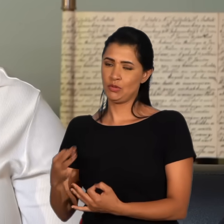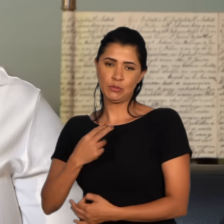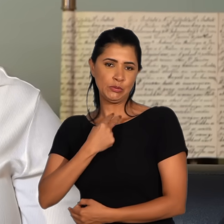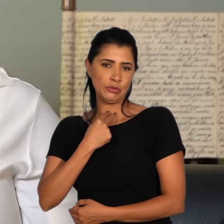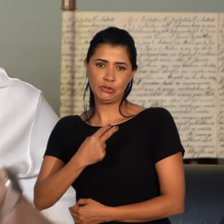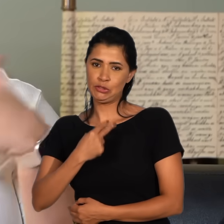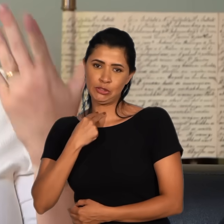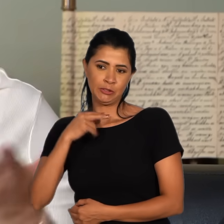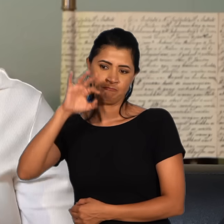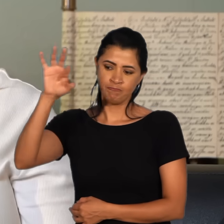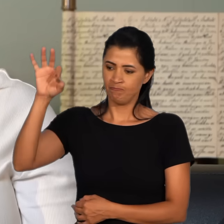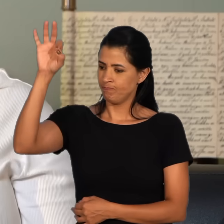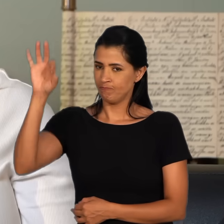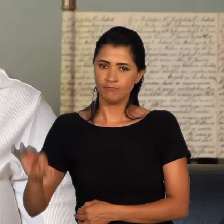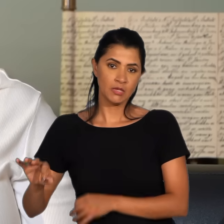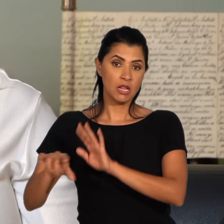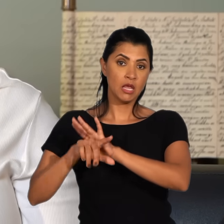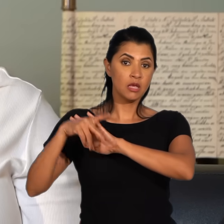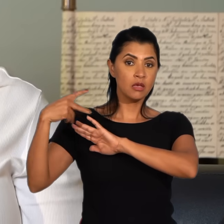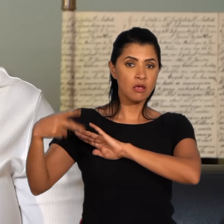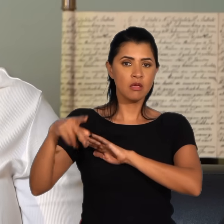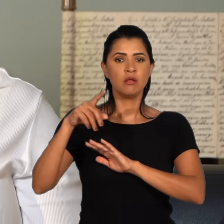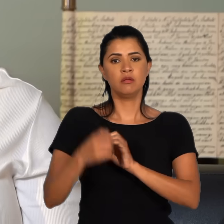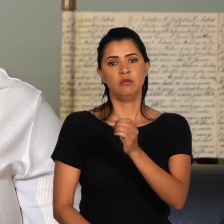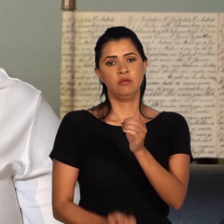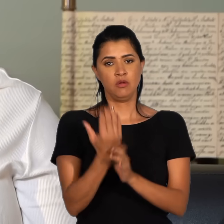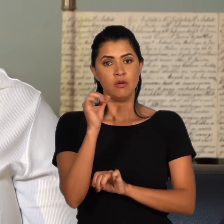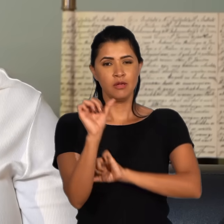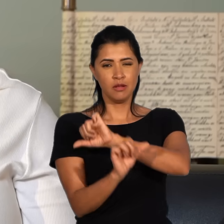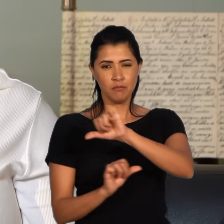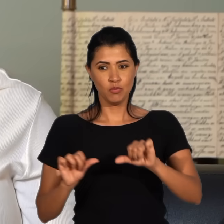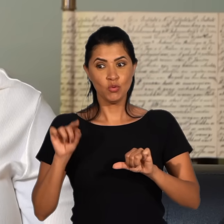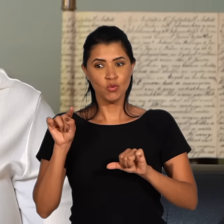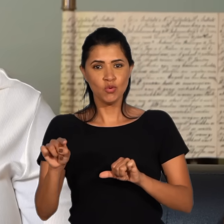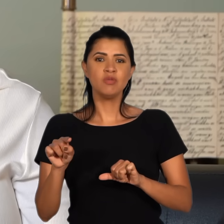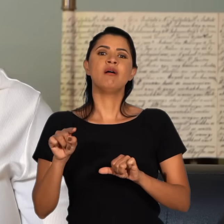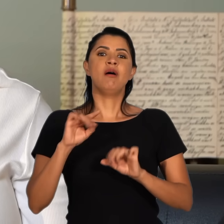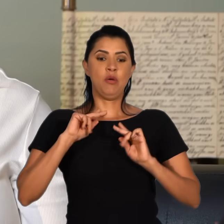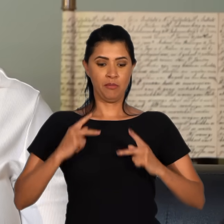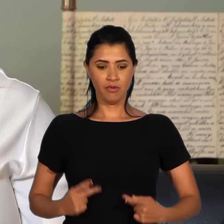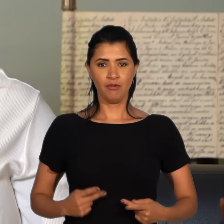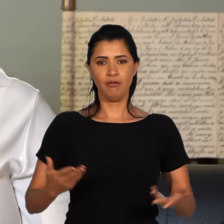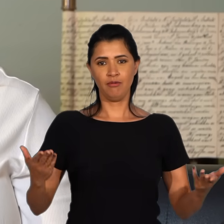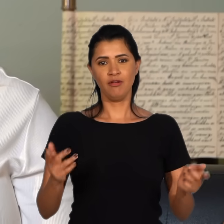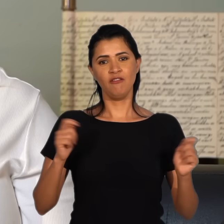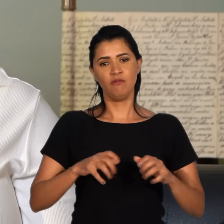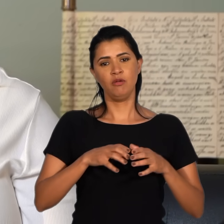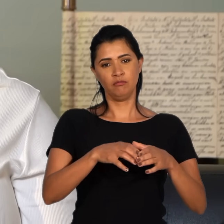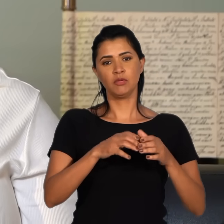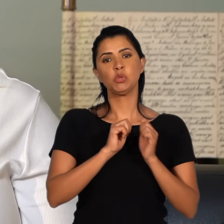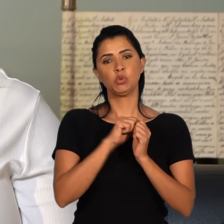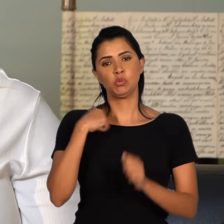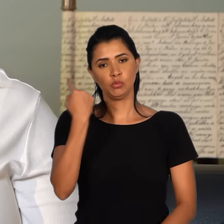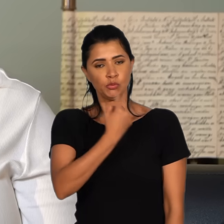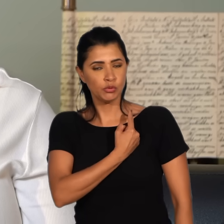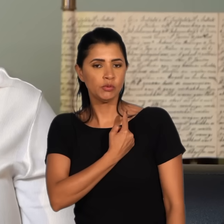estar por por leis que que ele mesmo criou mas ele muda essa natureza e ele vem estar conosco e ele habita né